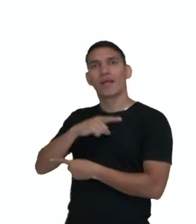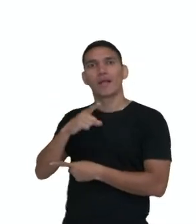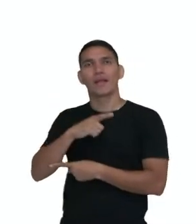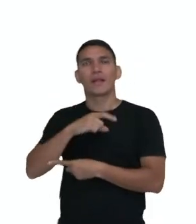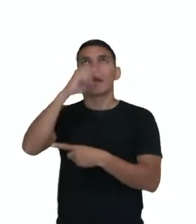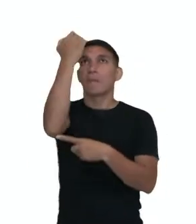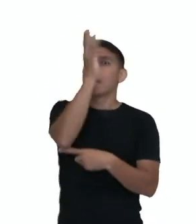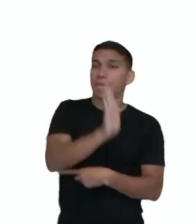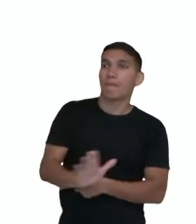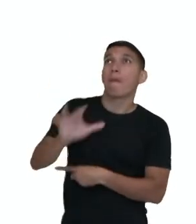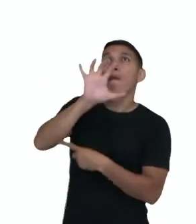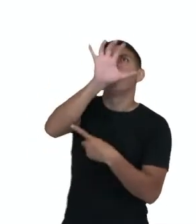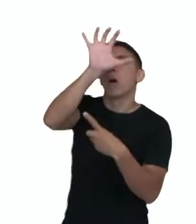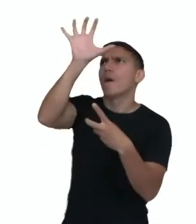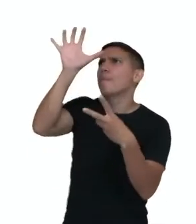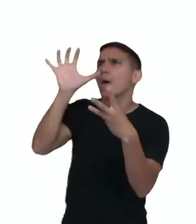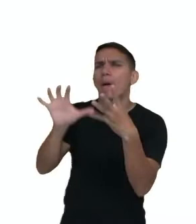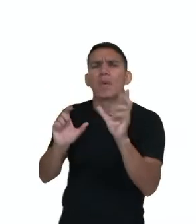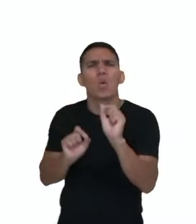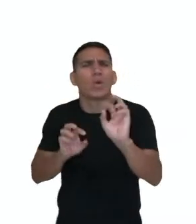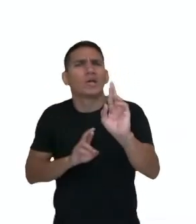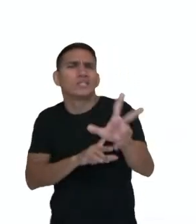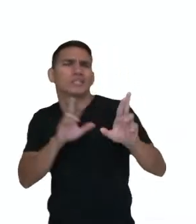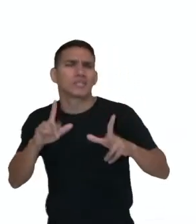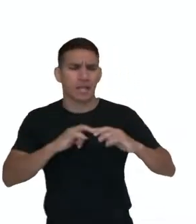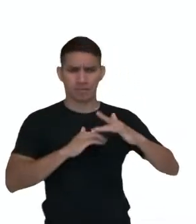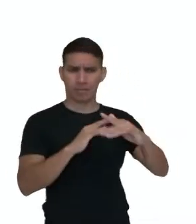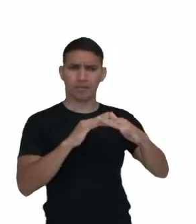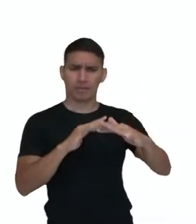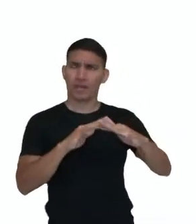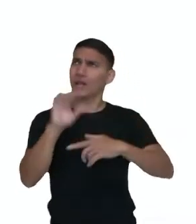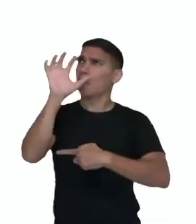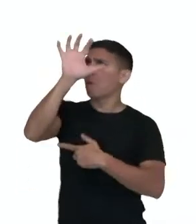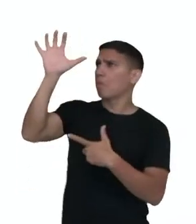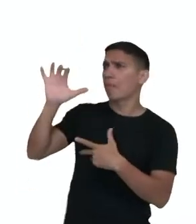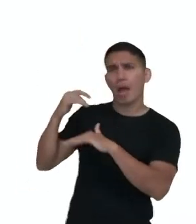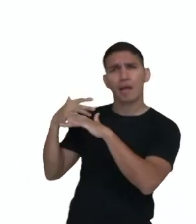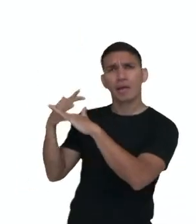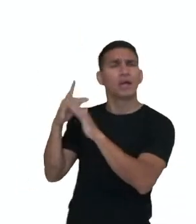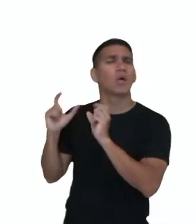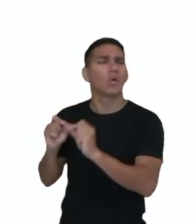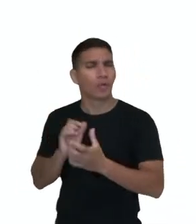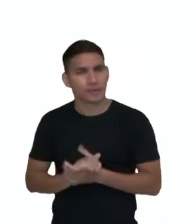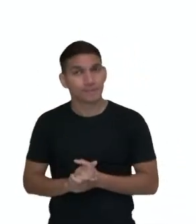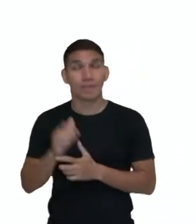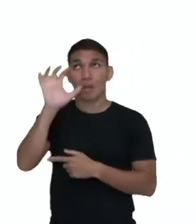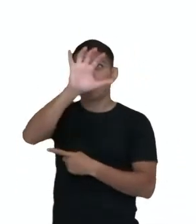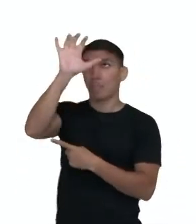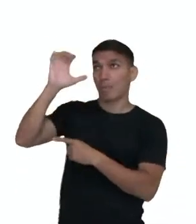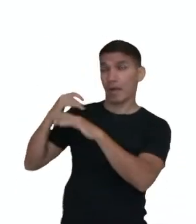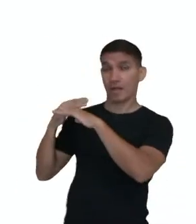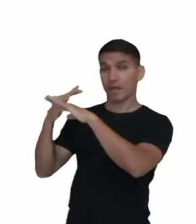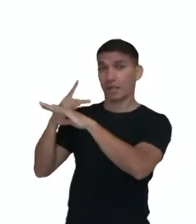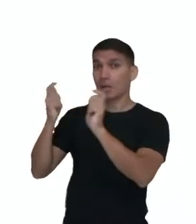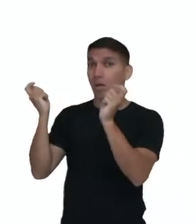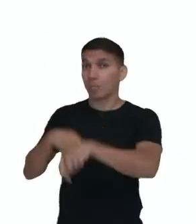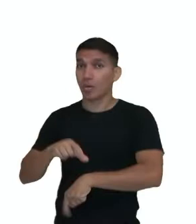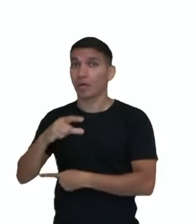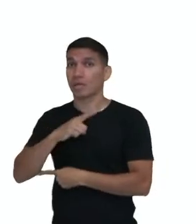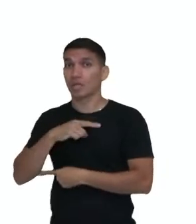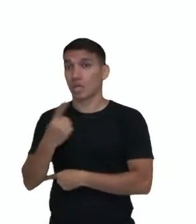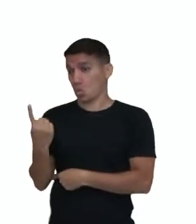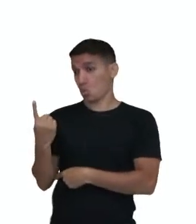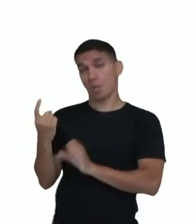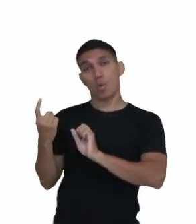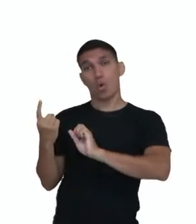regiões hidrográficas. Qual é a diferença da bacia hidrográfica para a região hidrográfica? A região hidrográfica pode ter